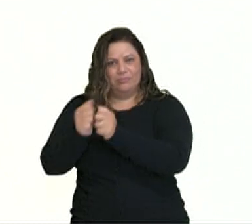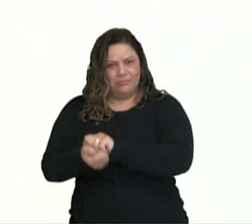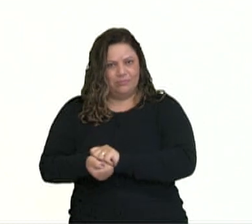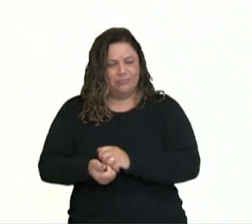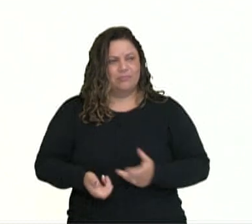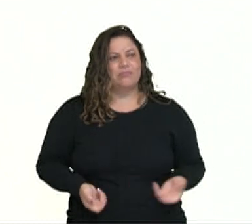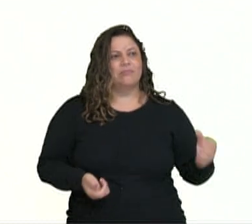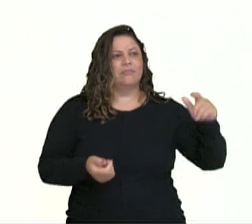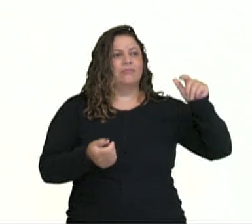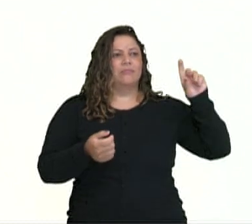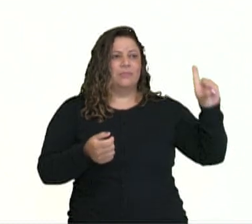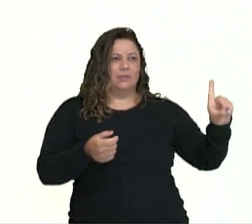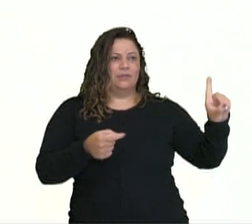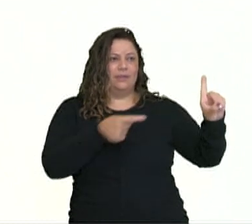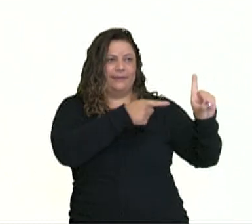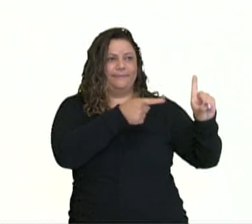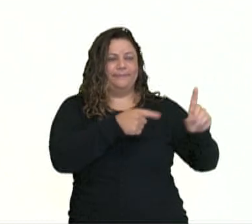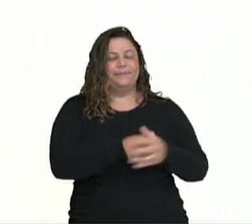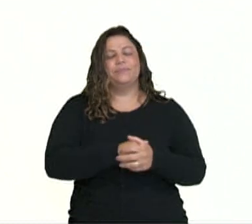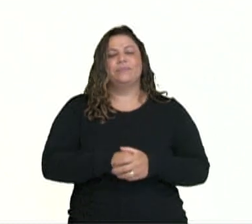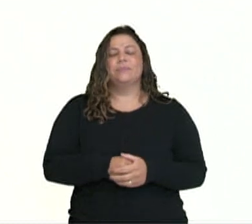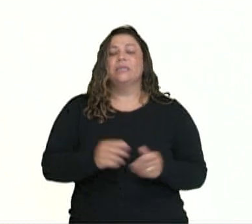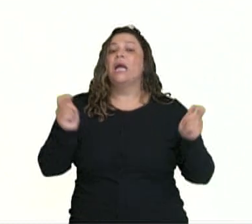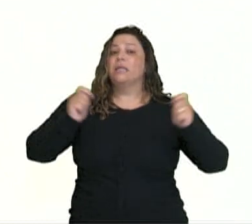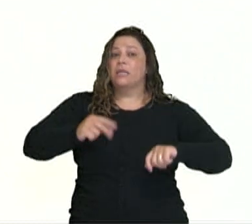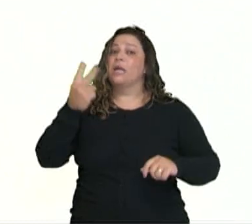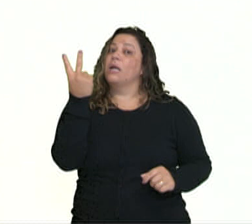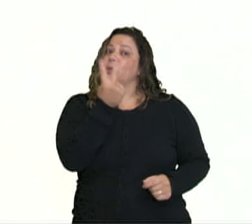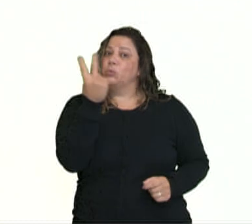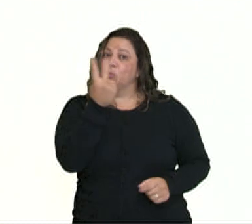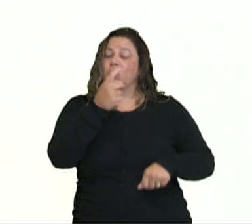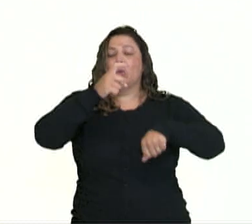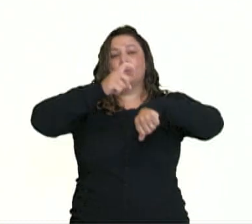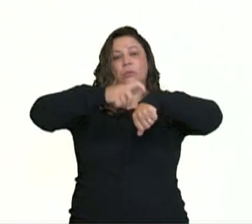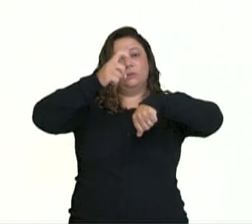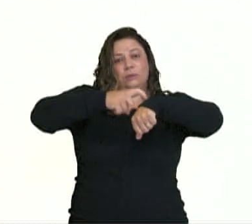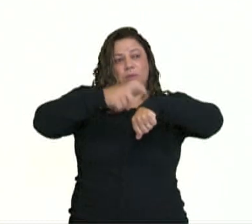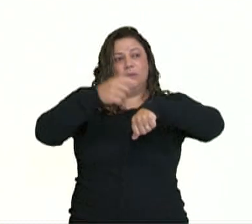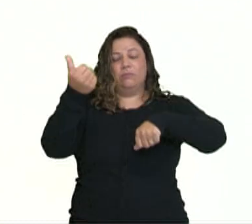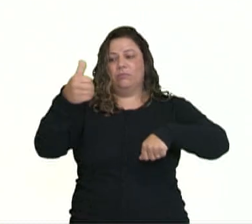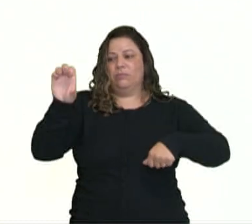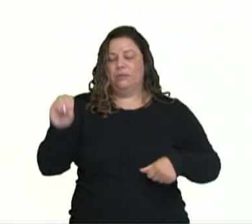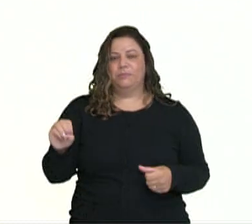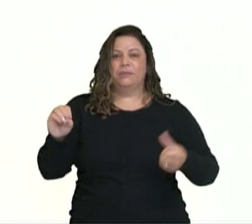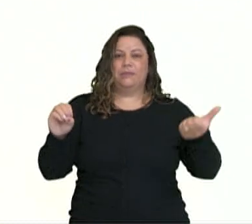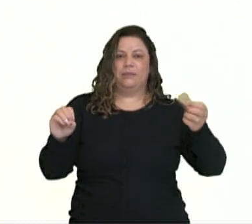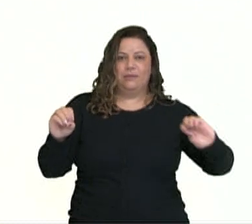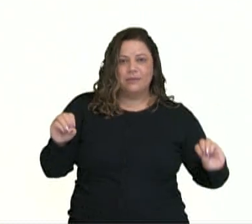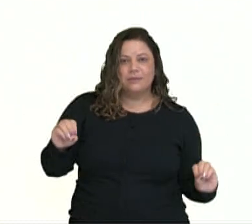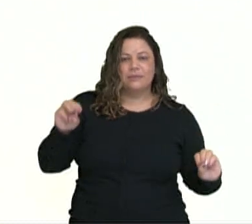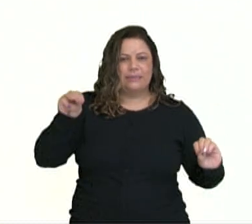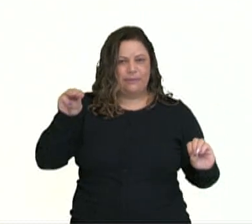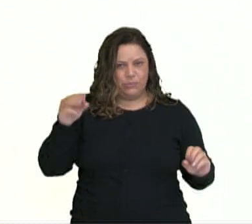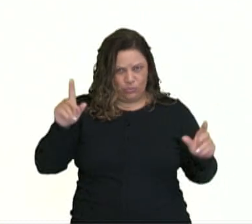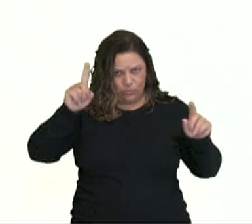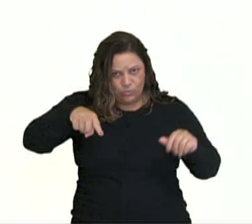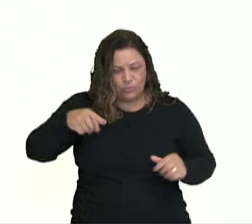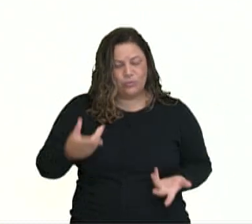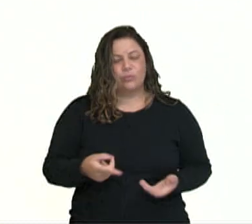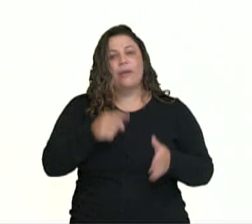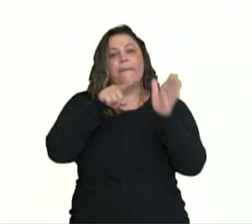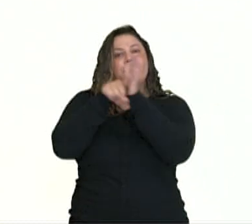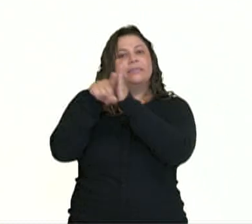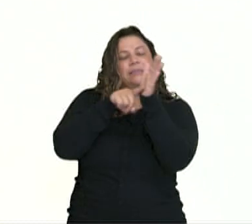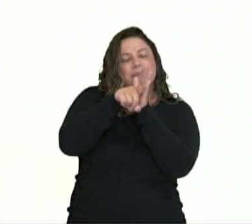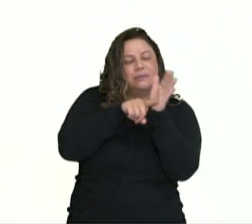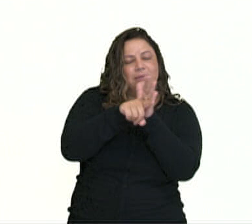E alternativa D, a partida tem 2 tempos de 60 minutos. Pesquise um